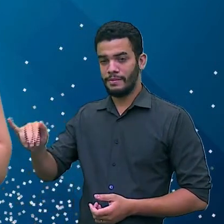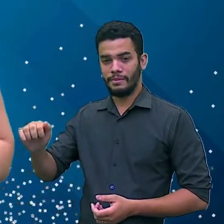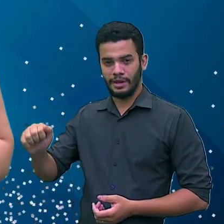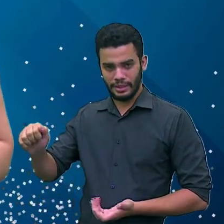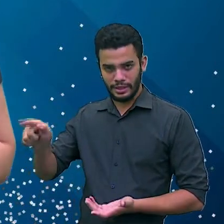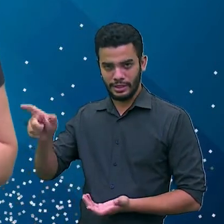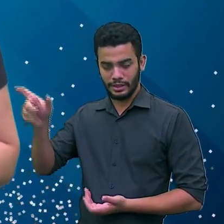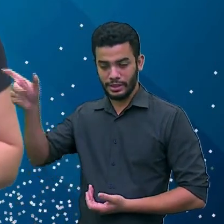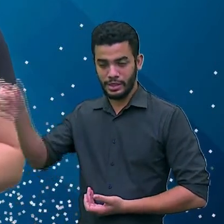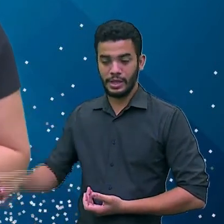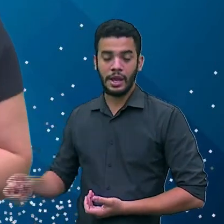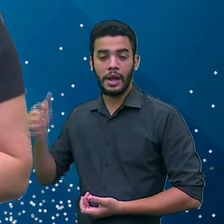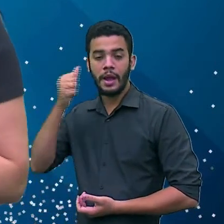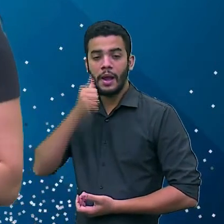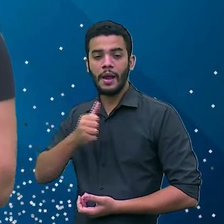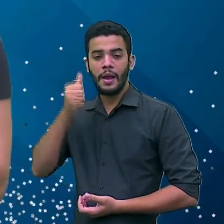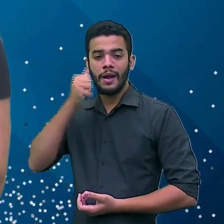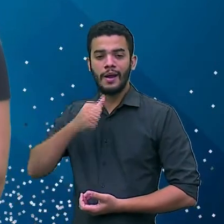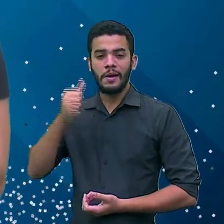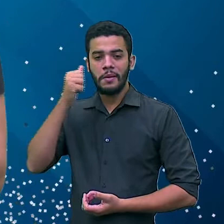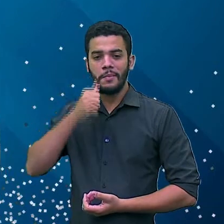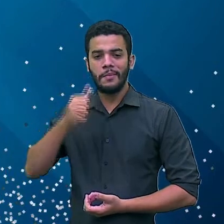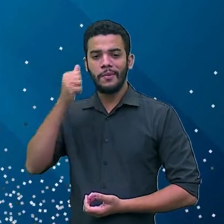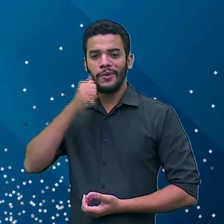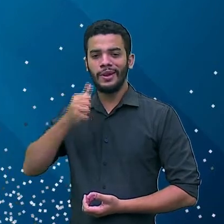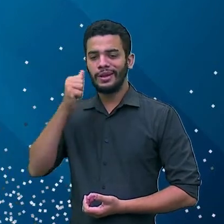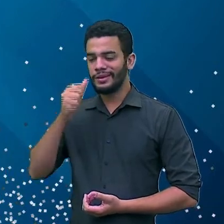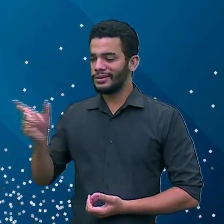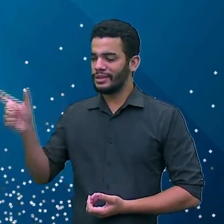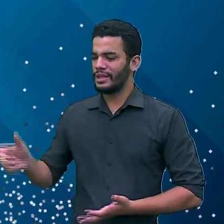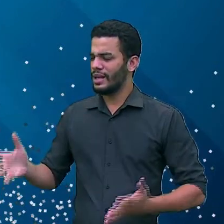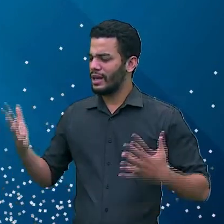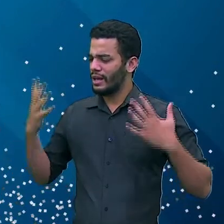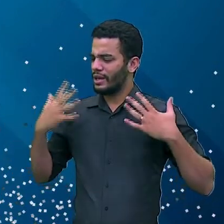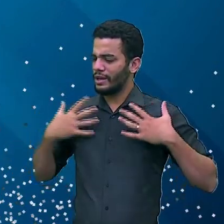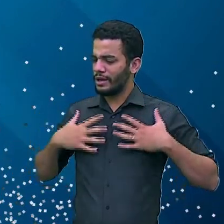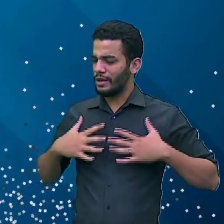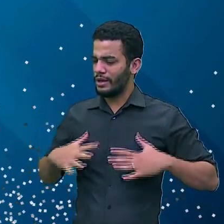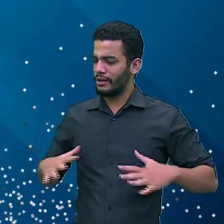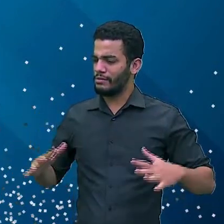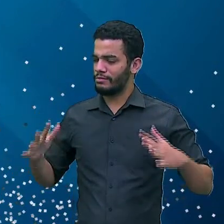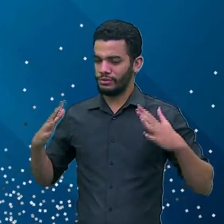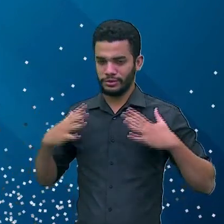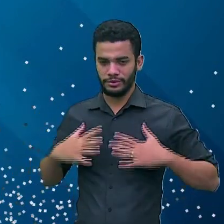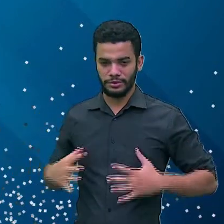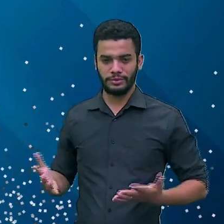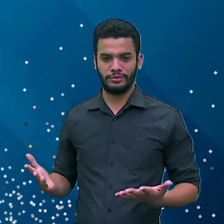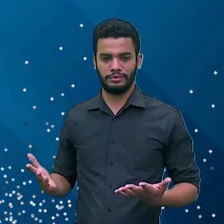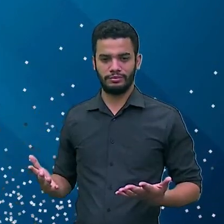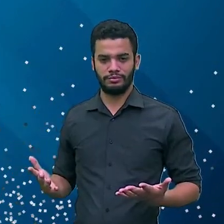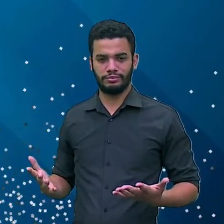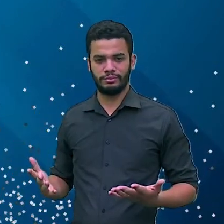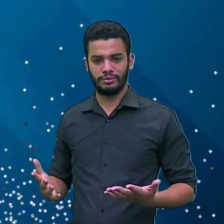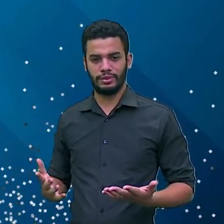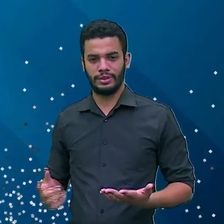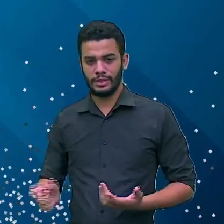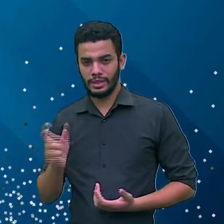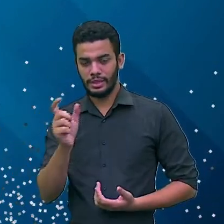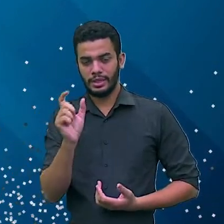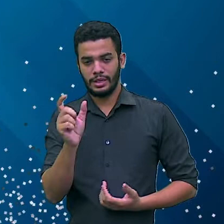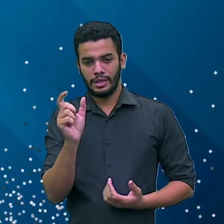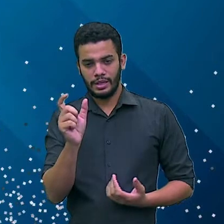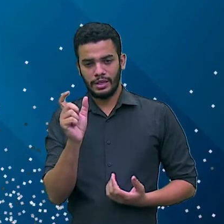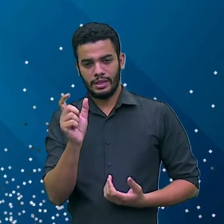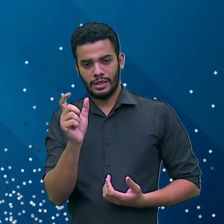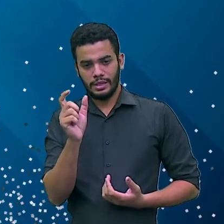dócil. Ah, eu tenho aqui um exemplo. Isso, Maria é dócil. Vejam que eu tenho o verbo de